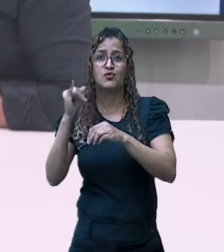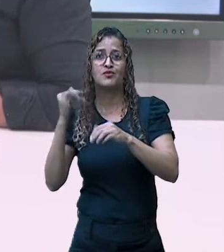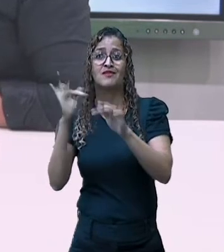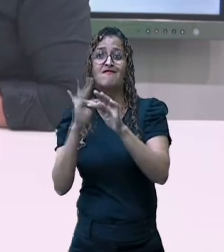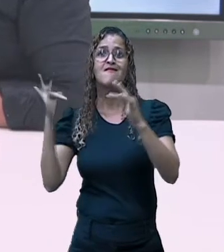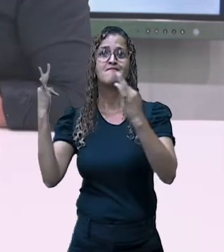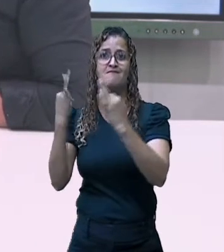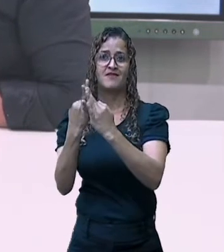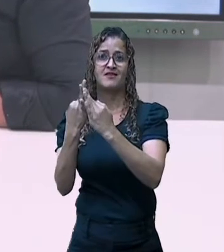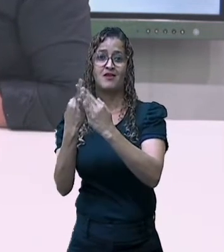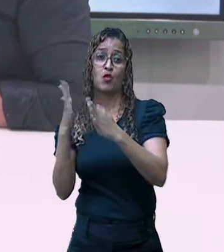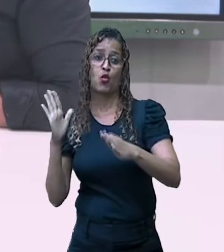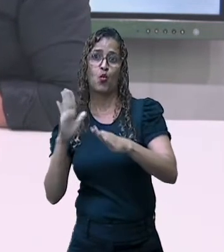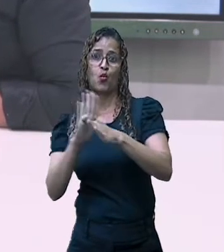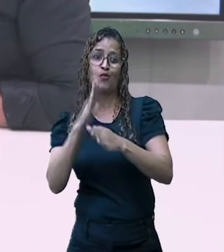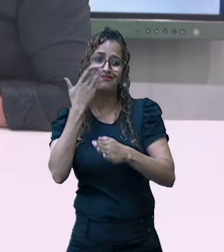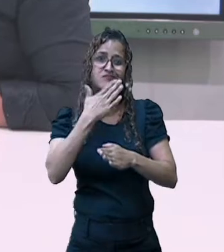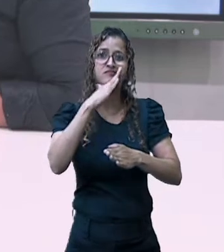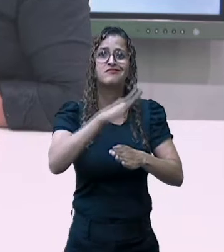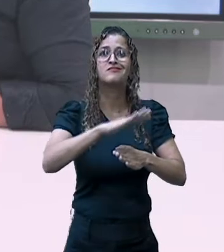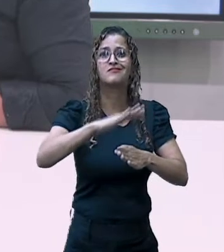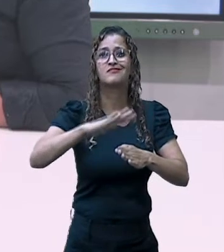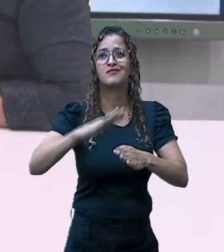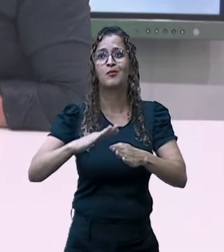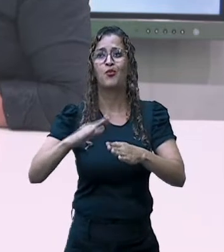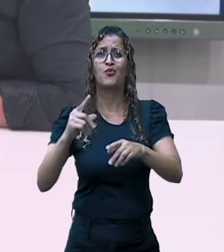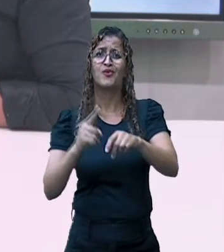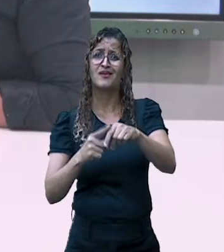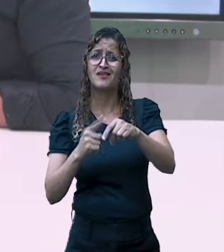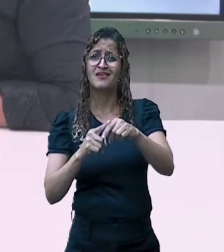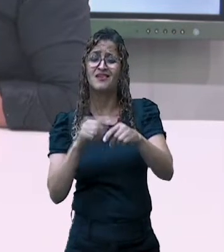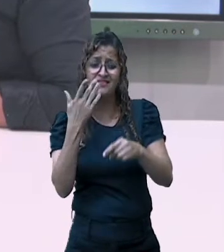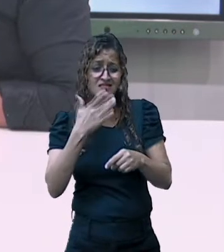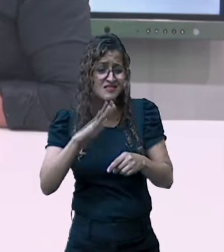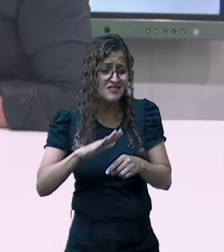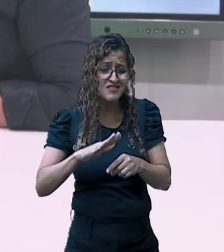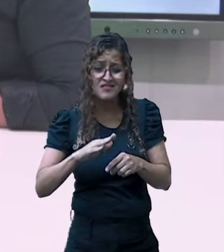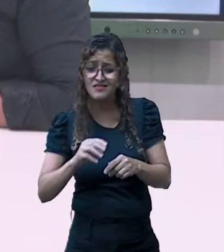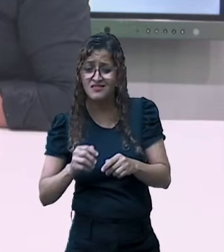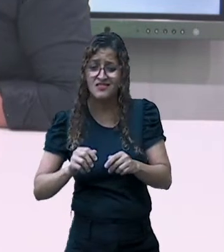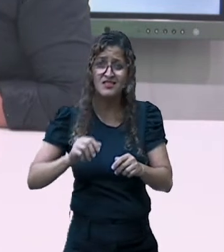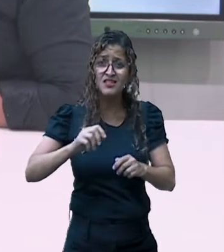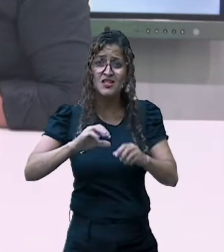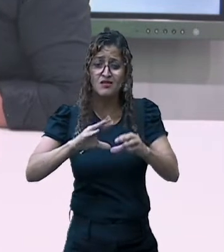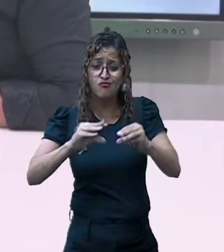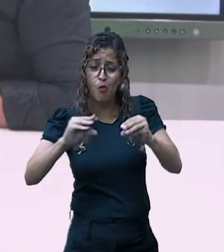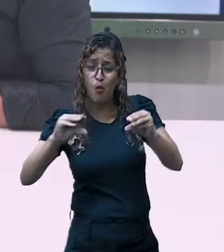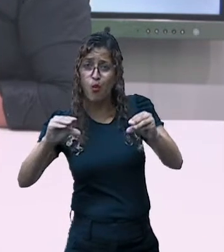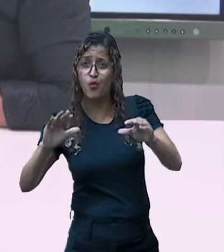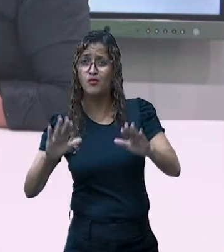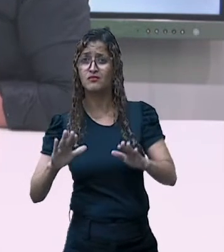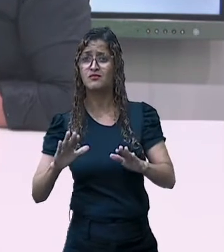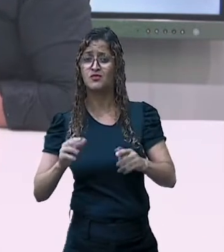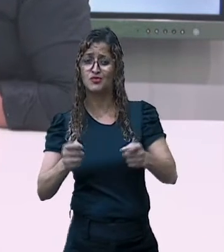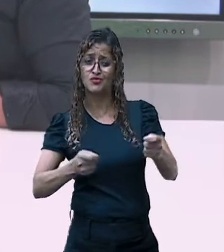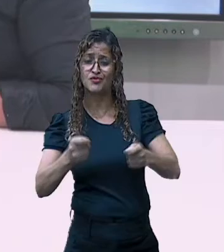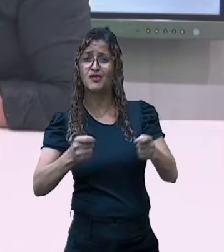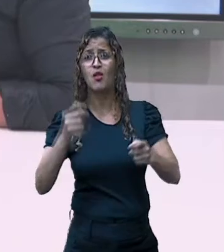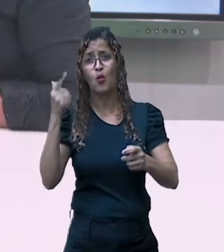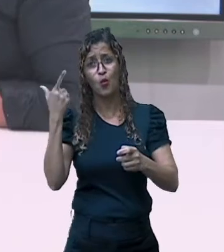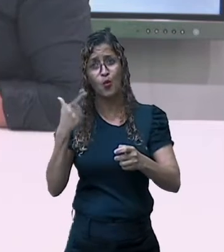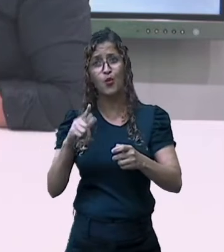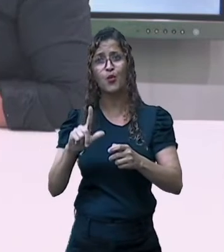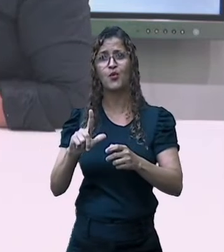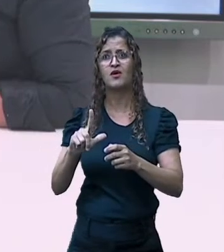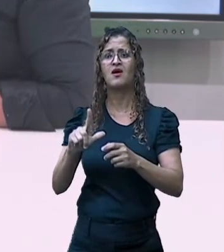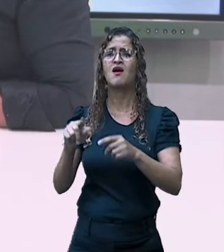tem coordenação motora para isso. Existem outros tipos de fio dental também que às vezes ajudam. Tem uns que tem uma hastezinha que